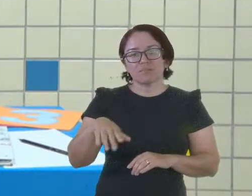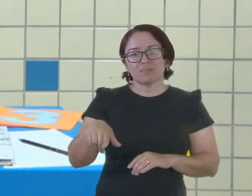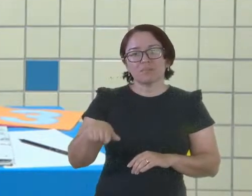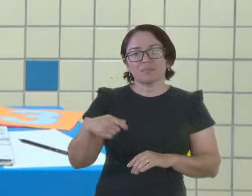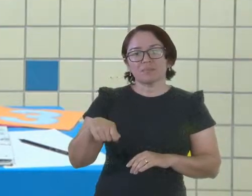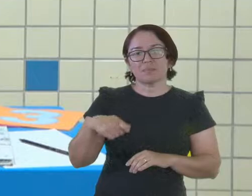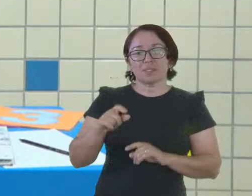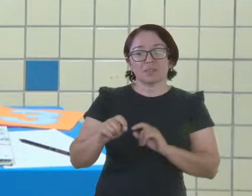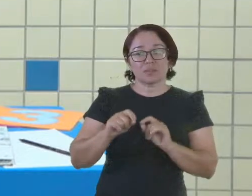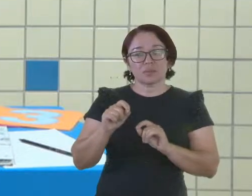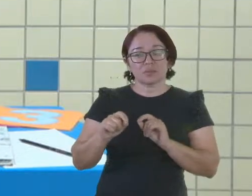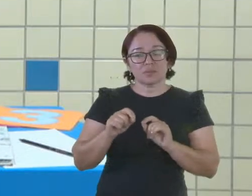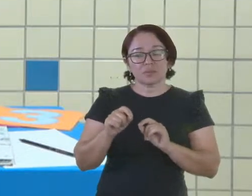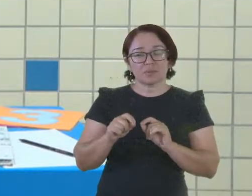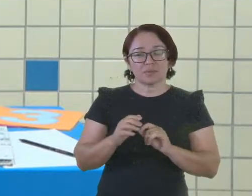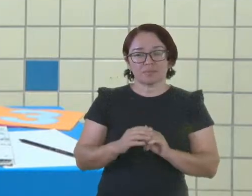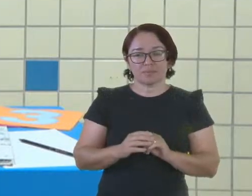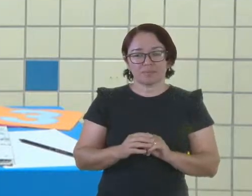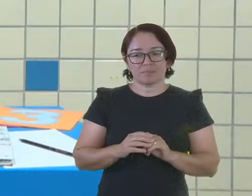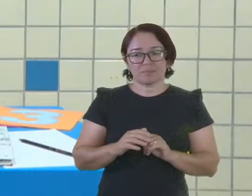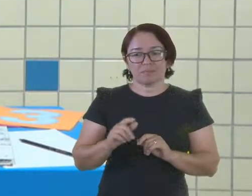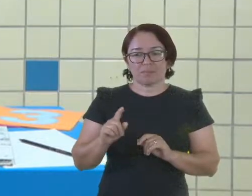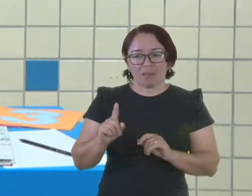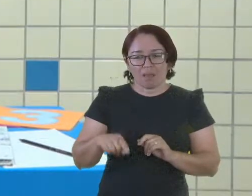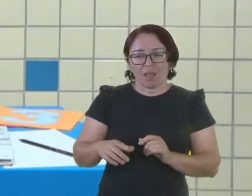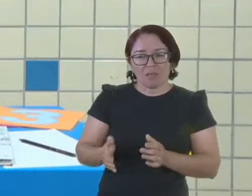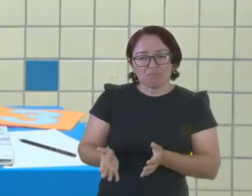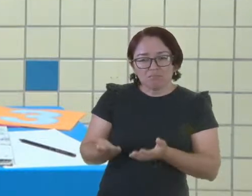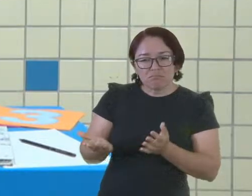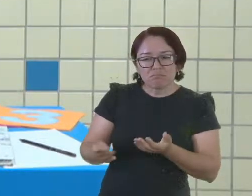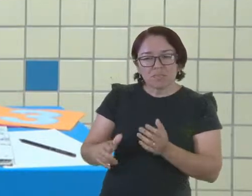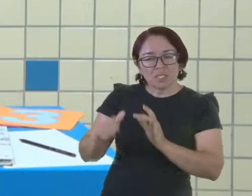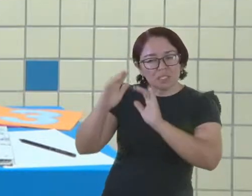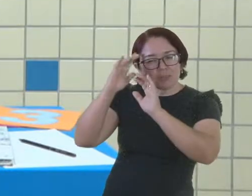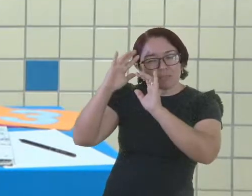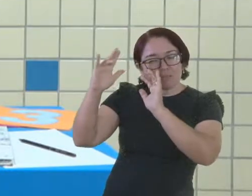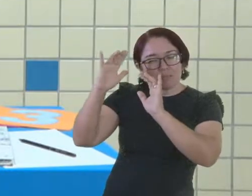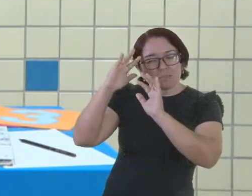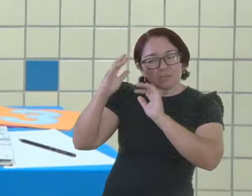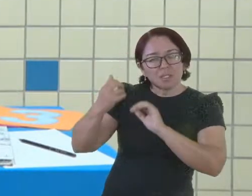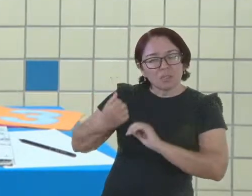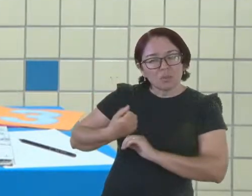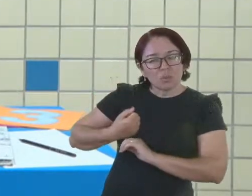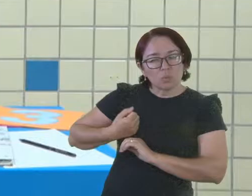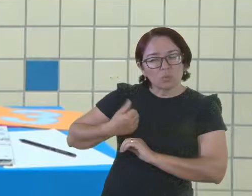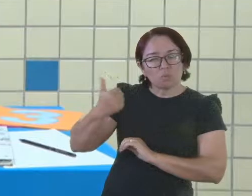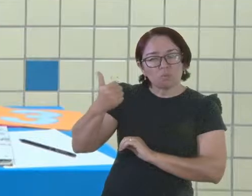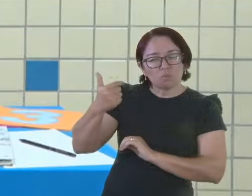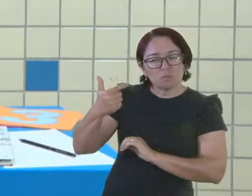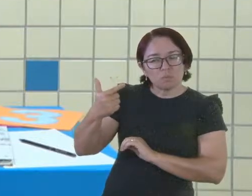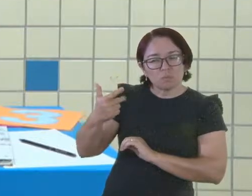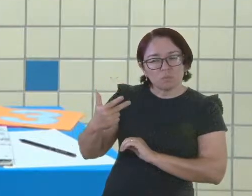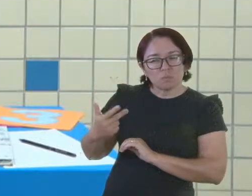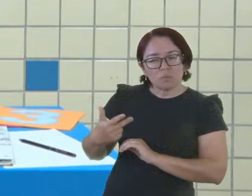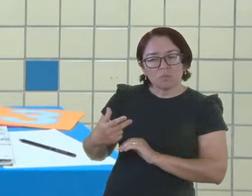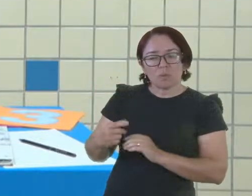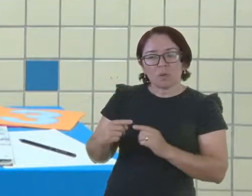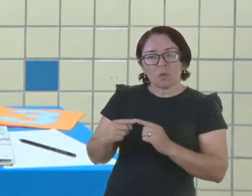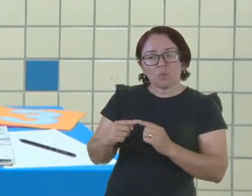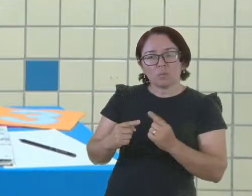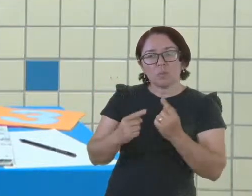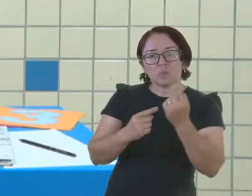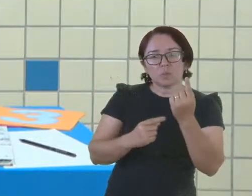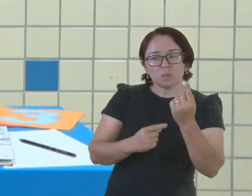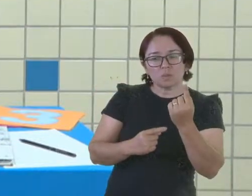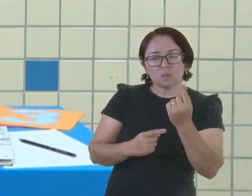ser estimuladas a pensar um pouco sobre os numerais e suas quantidades. E muitos jogos e brincadeiras